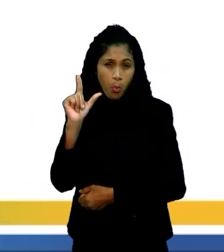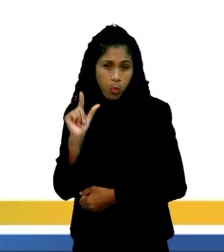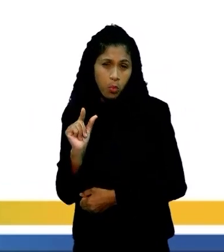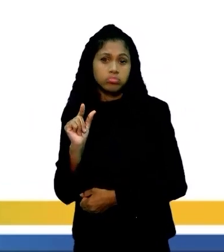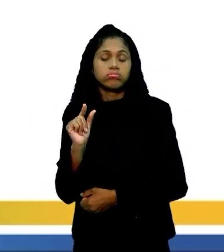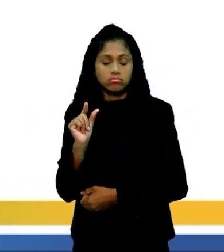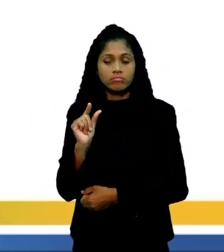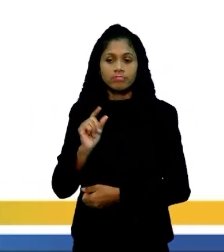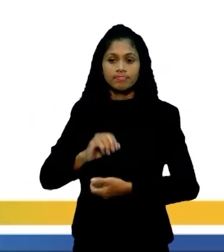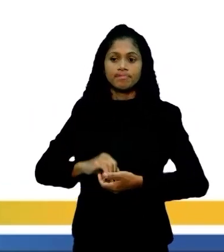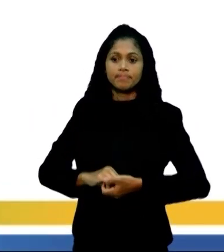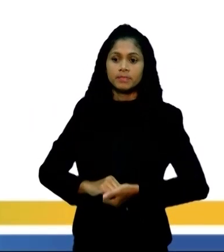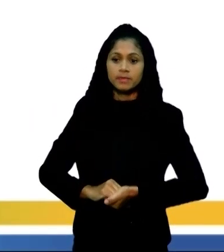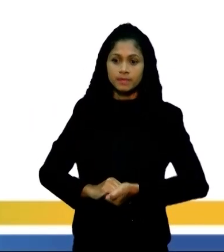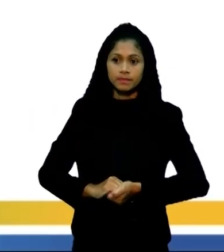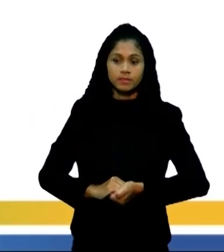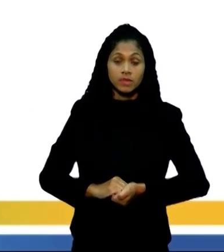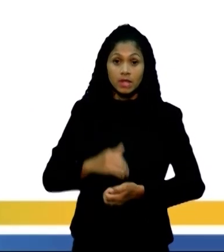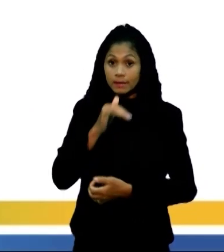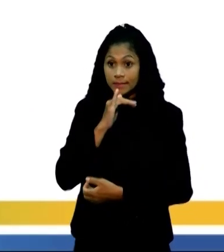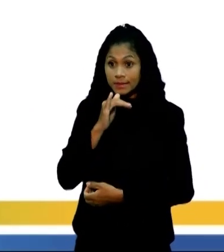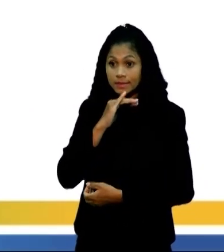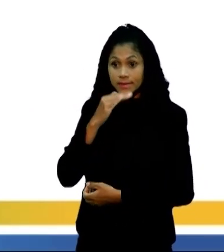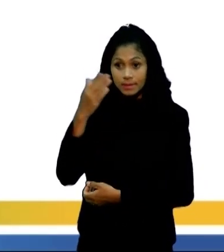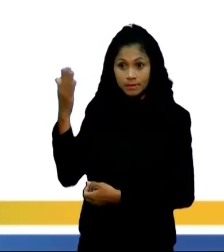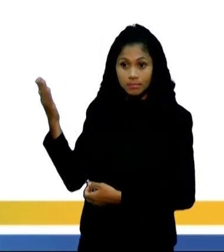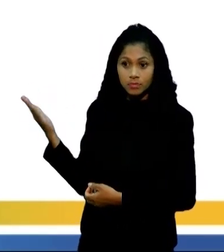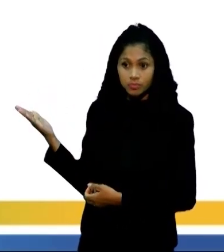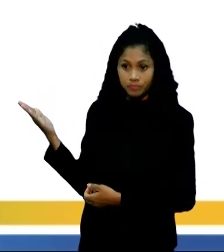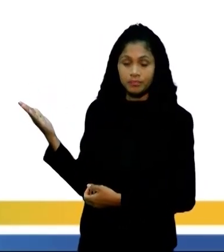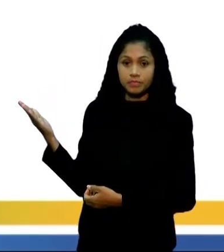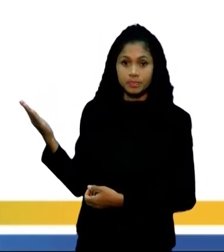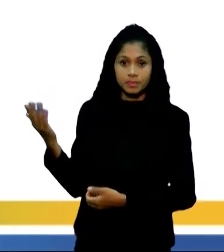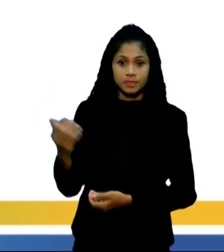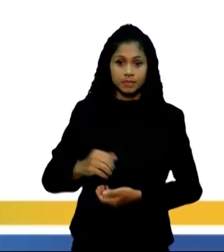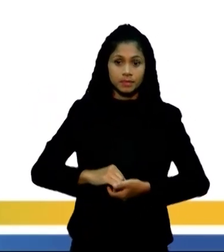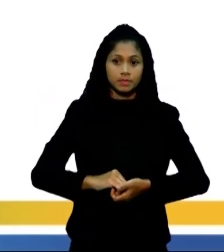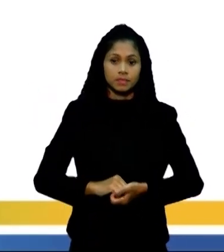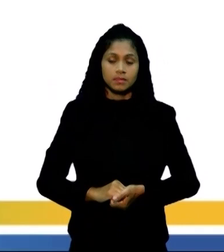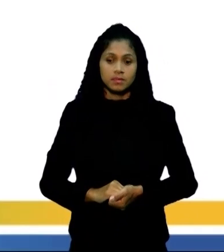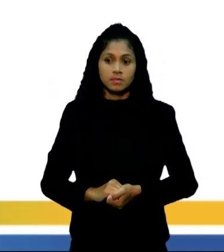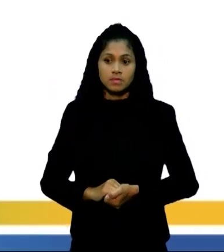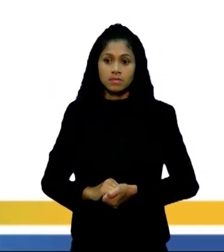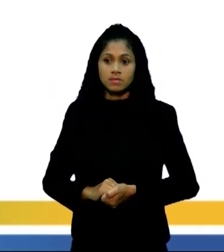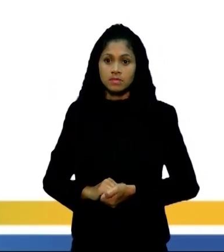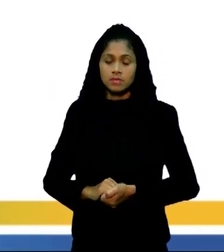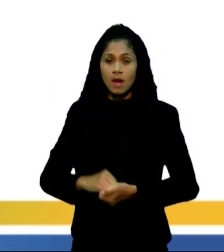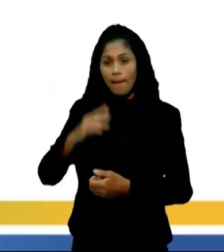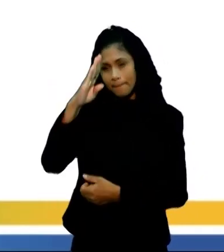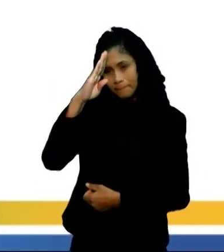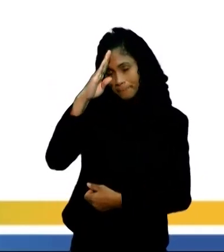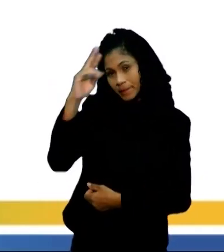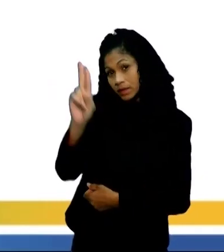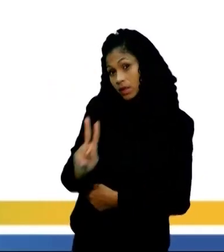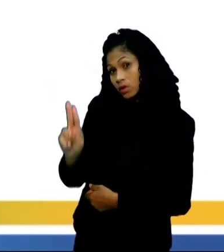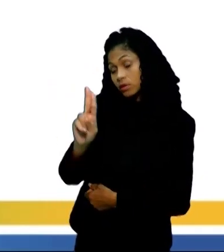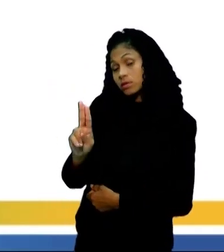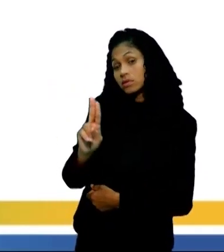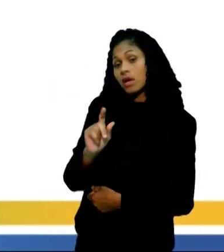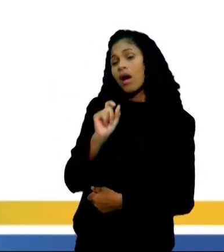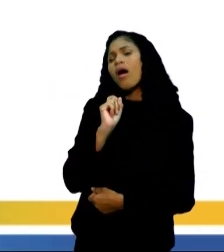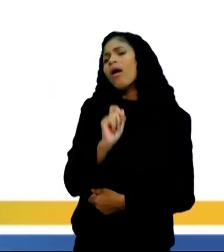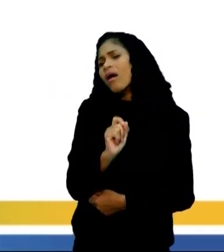forma lâminas, são sólidos metais, né? Já os metalóides não são. Que a principal utilização de um metalóide é o